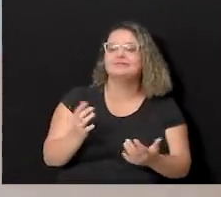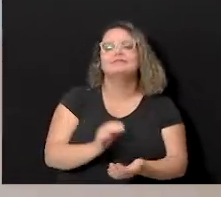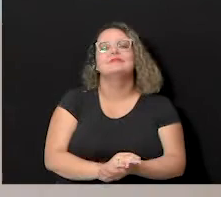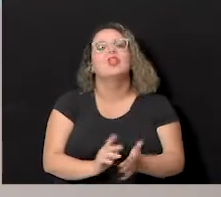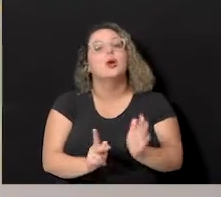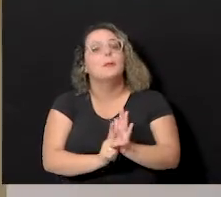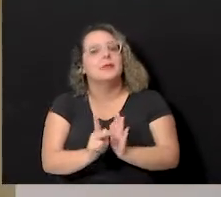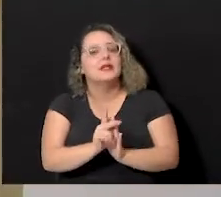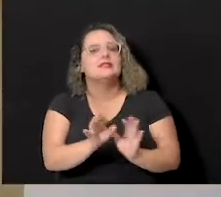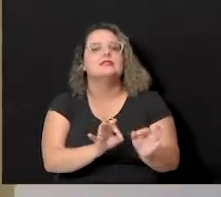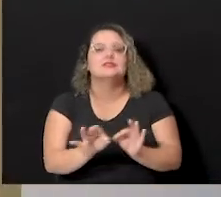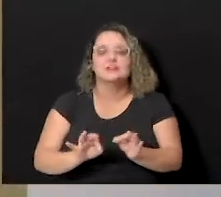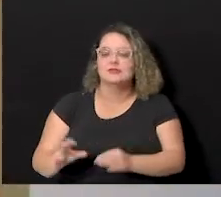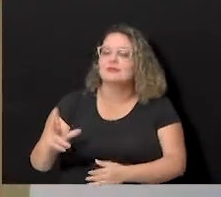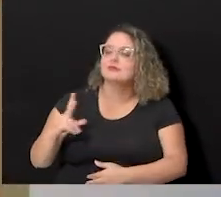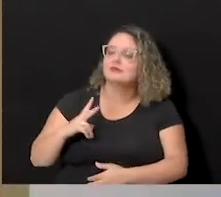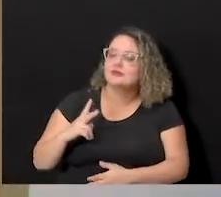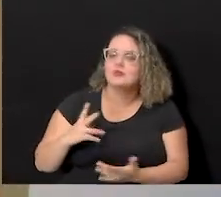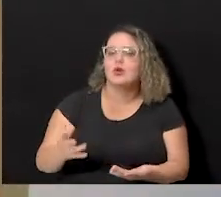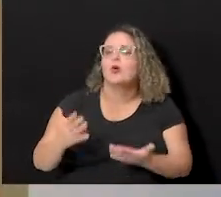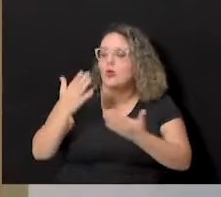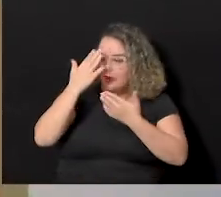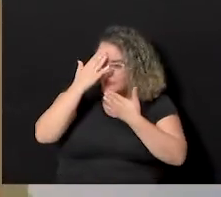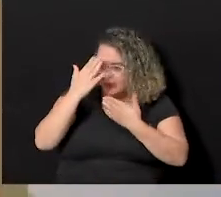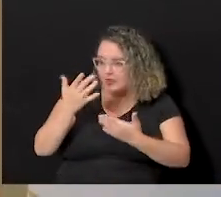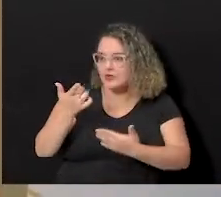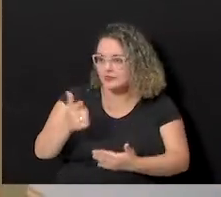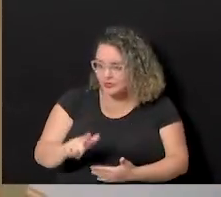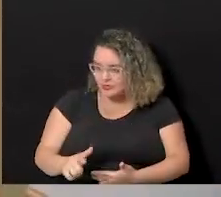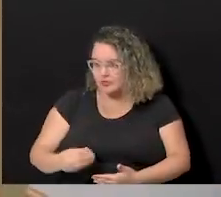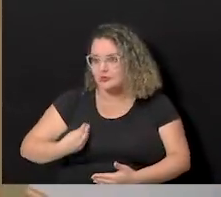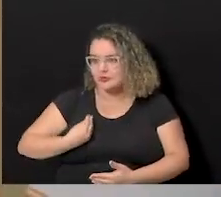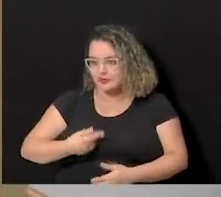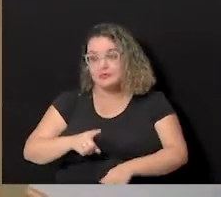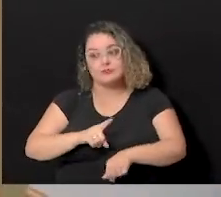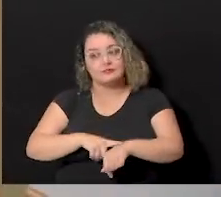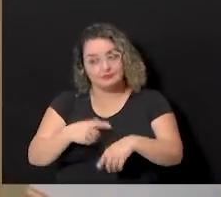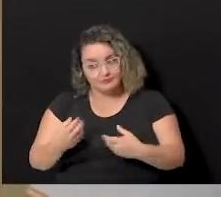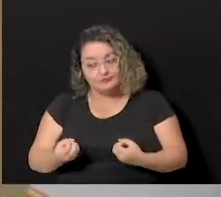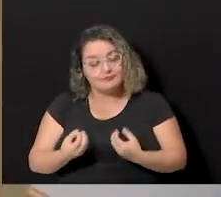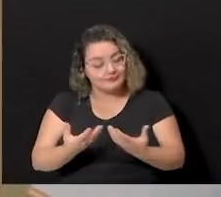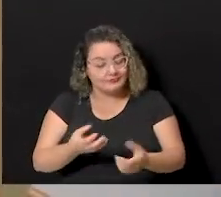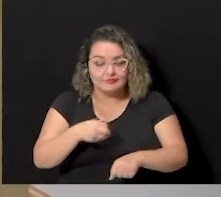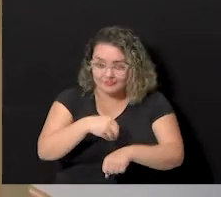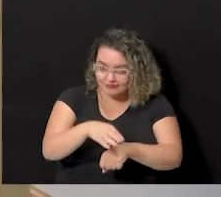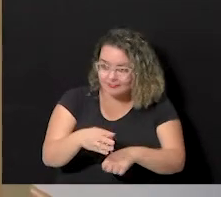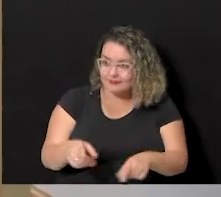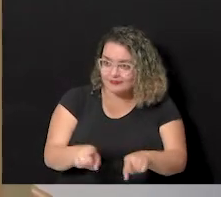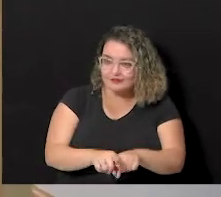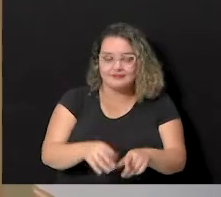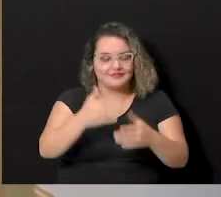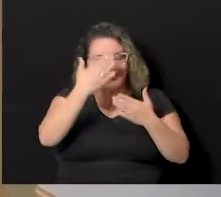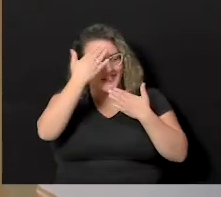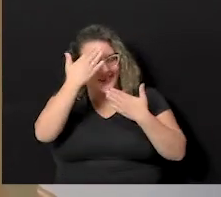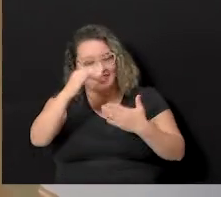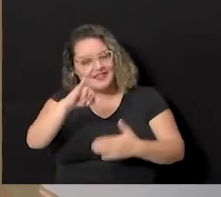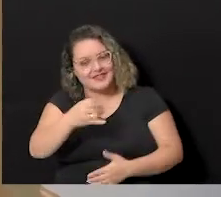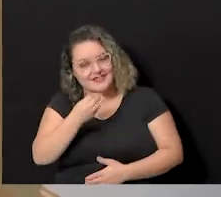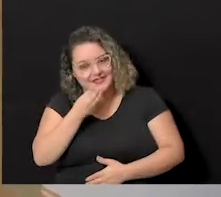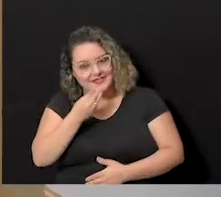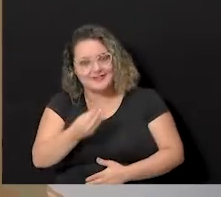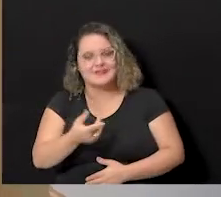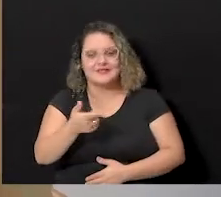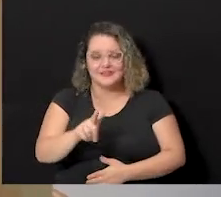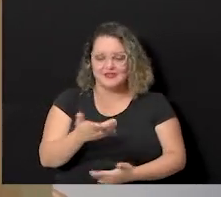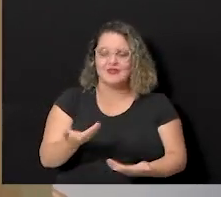aí, Wander, planejador financeiro pessoal, muito obrigada novamente pela sua presença, pelo seu tempo e pelas suas dicas. Eu que